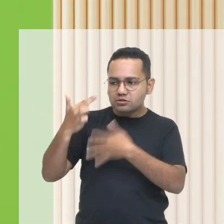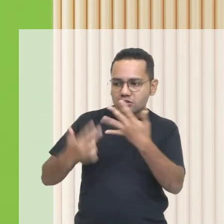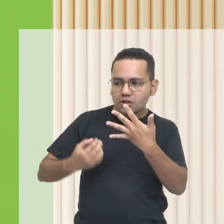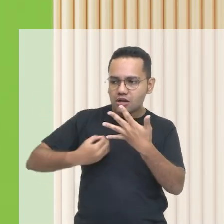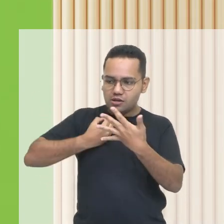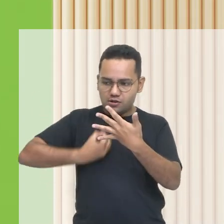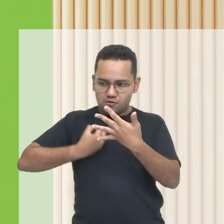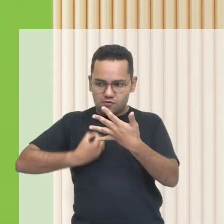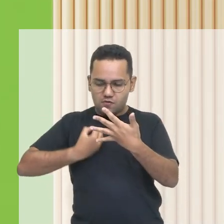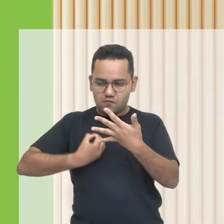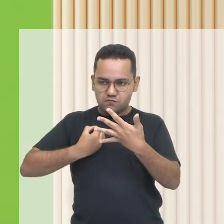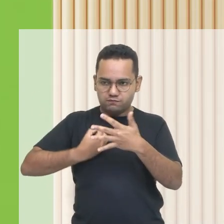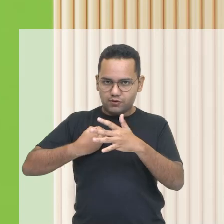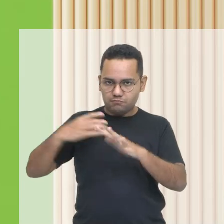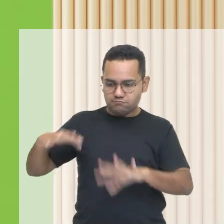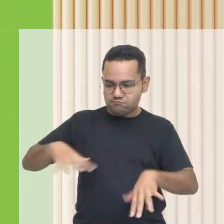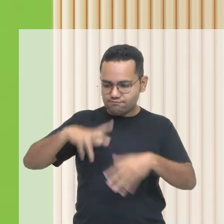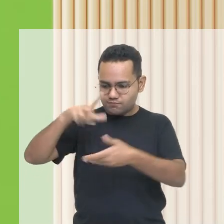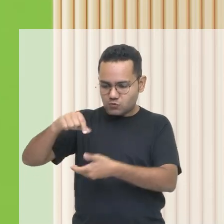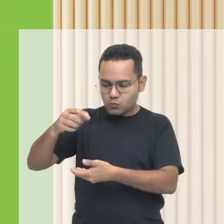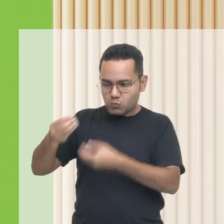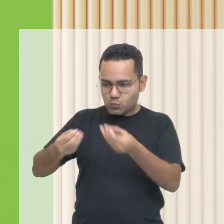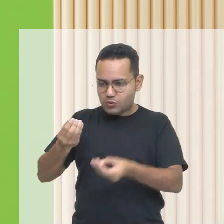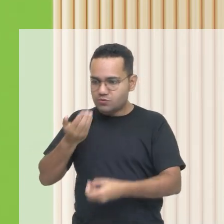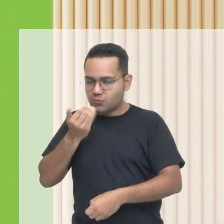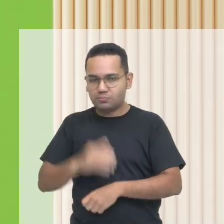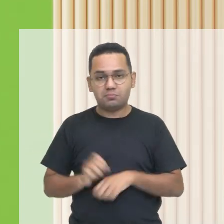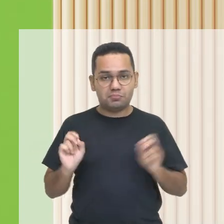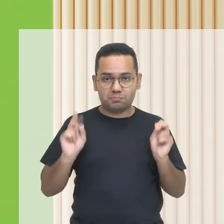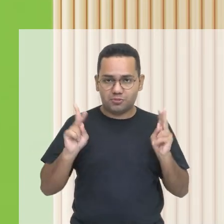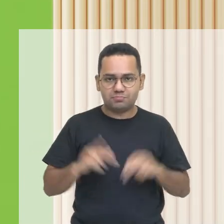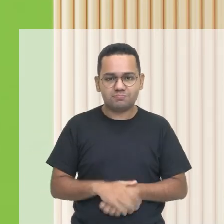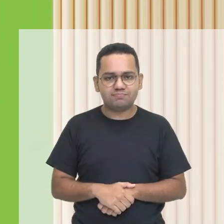vivos que surgiram se alimentavam.